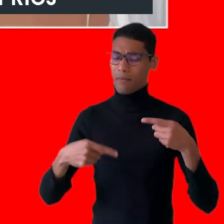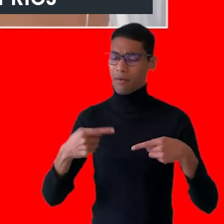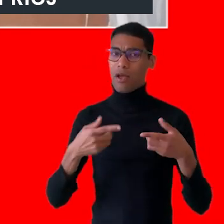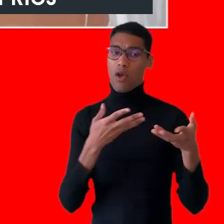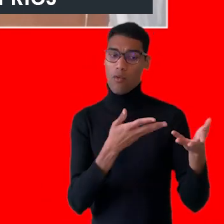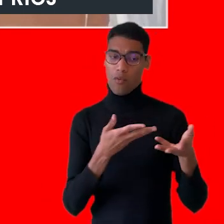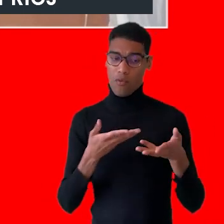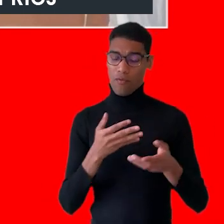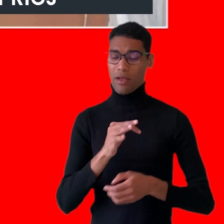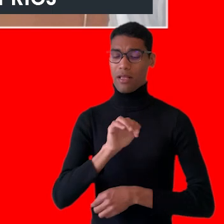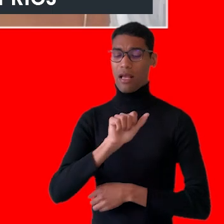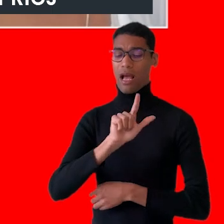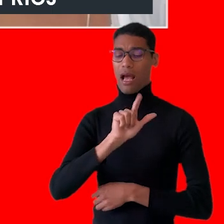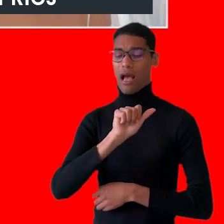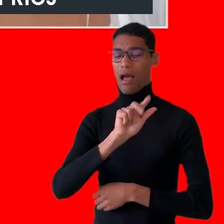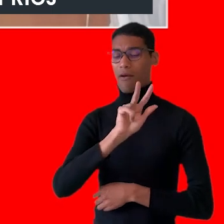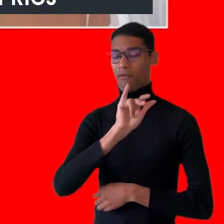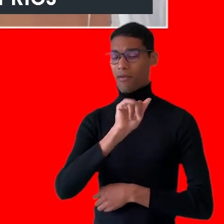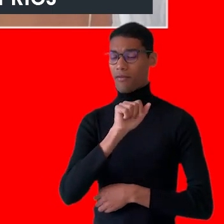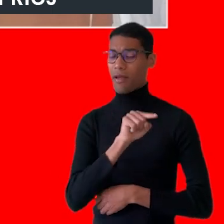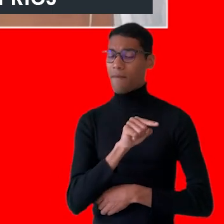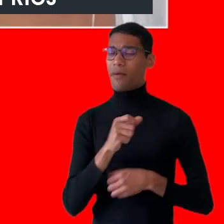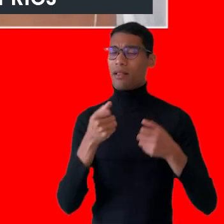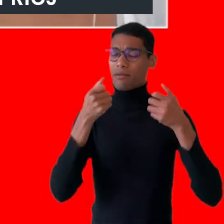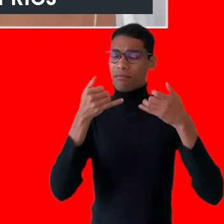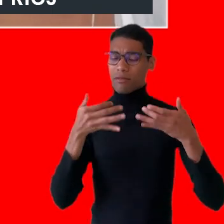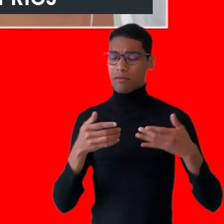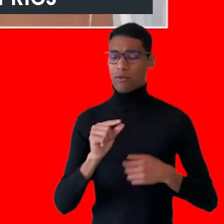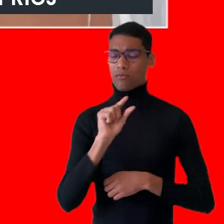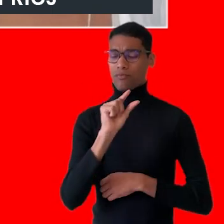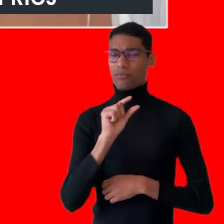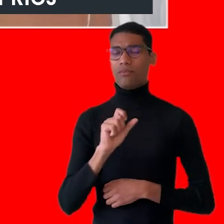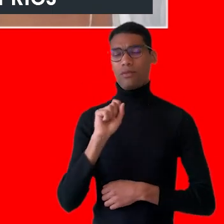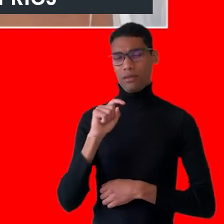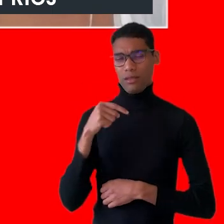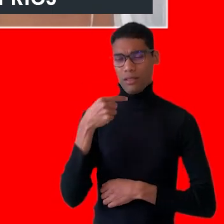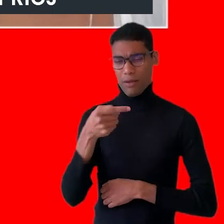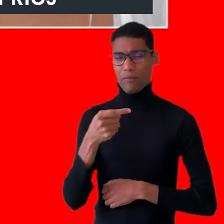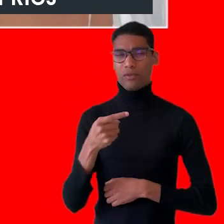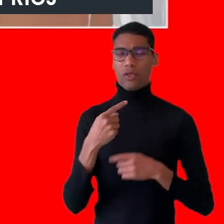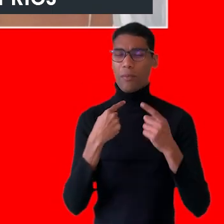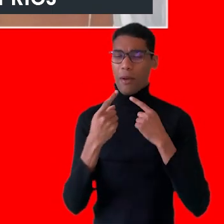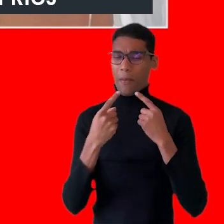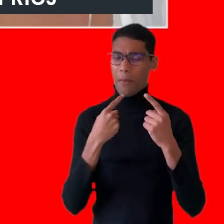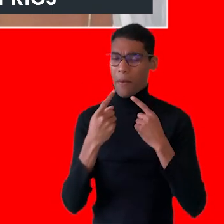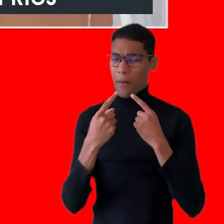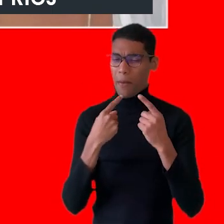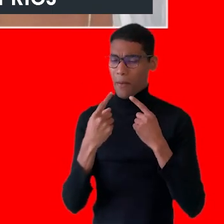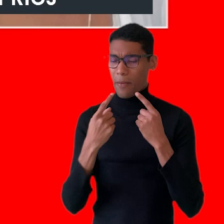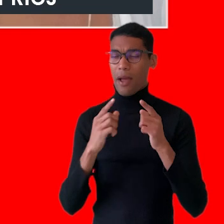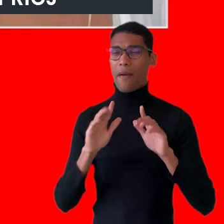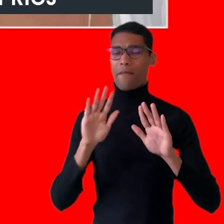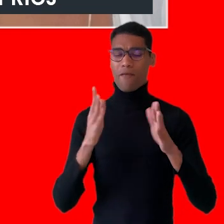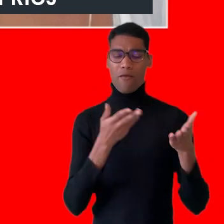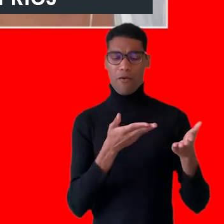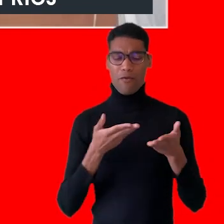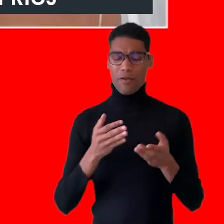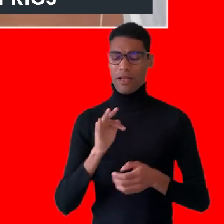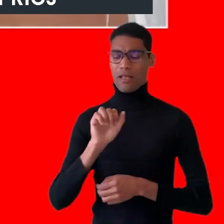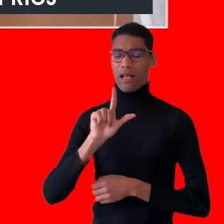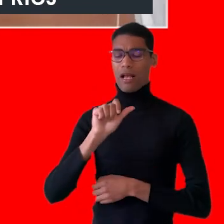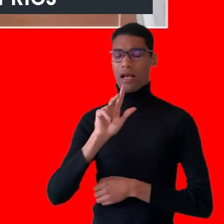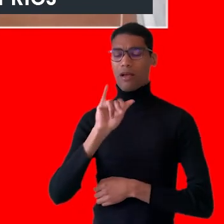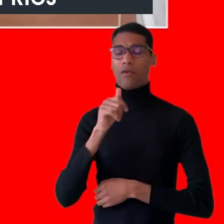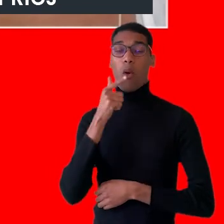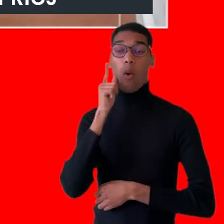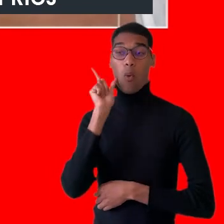queria convidar a Flávia, né, para ela começar a falar um pouquinho. Depois a gente abre para um diálogo, mas vamos começar com a